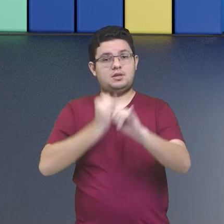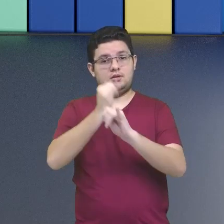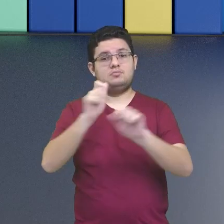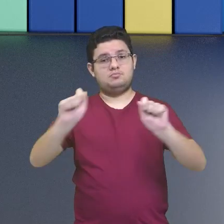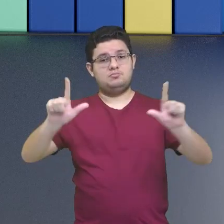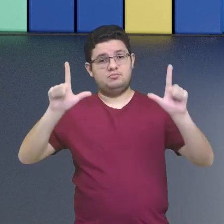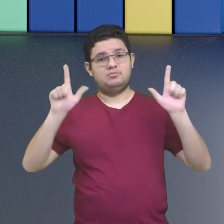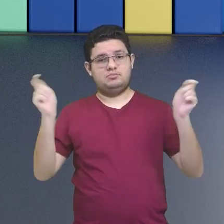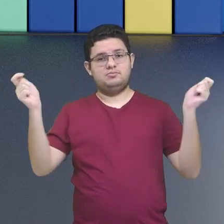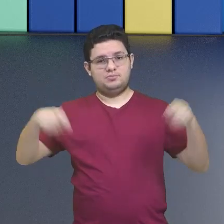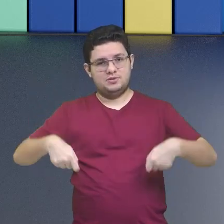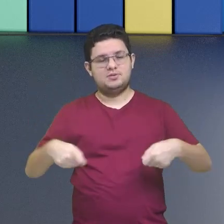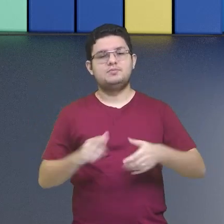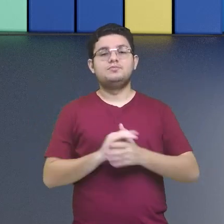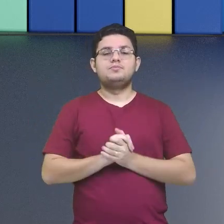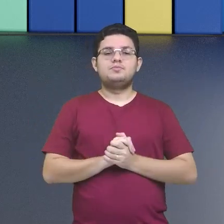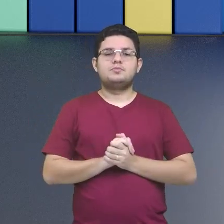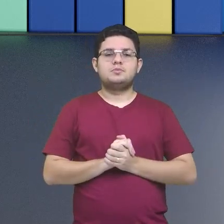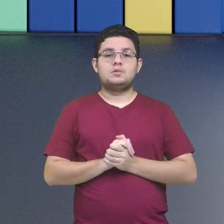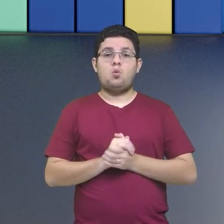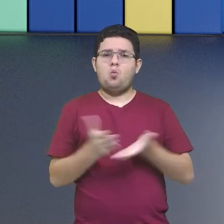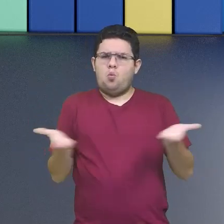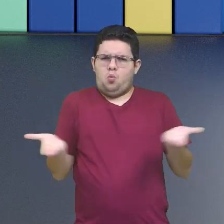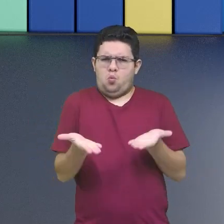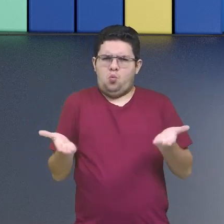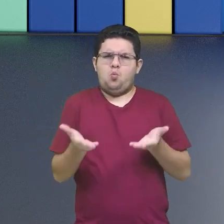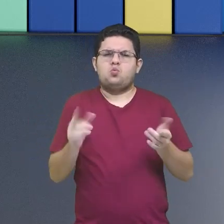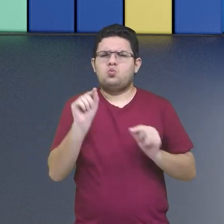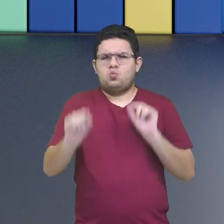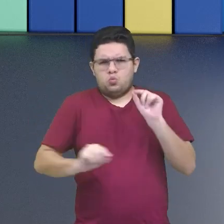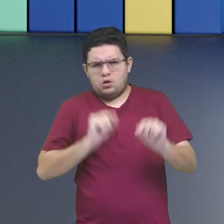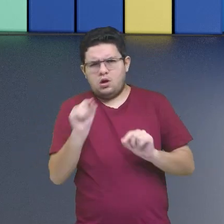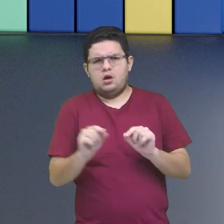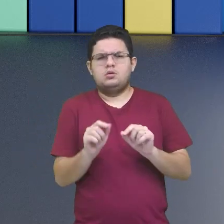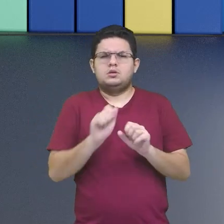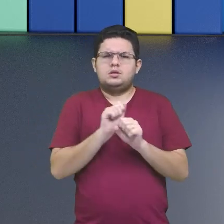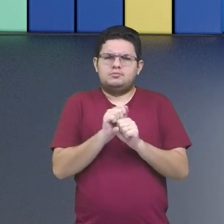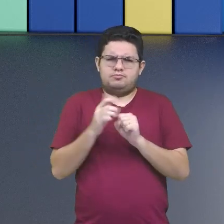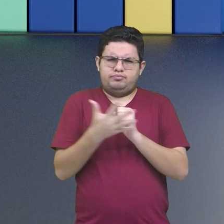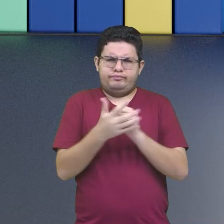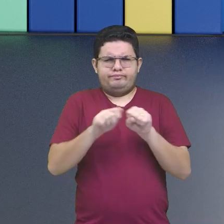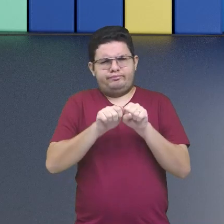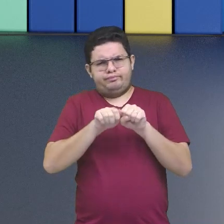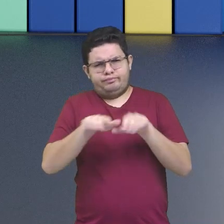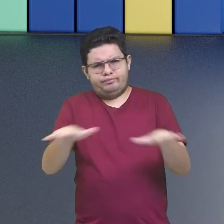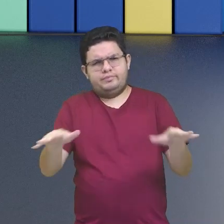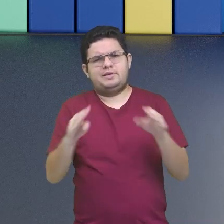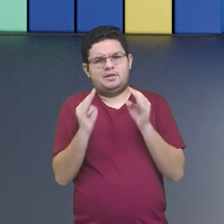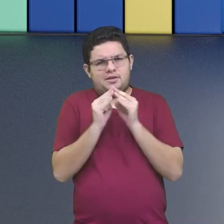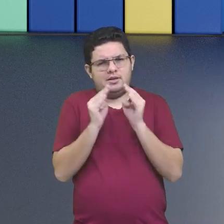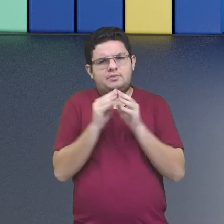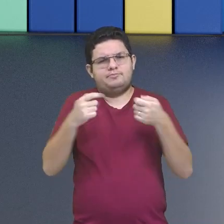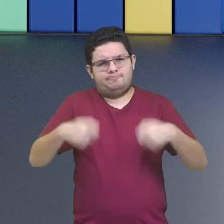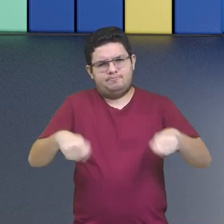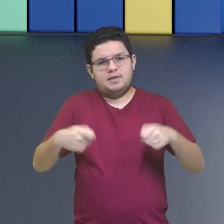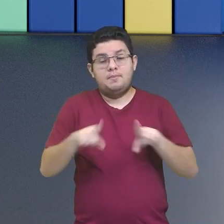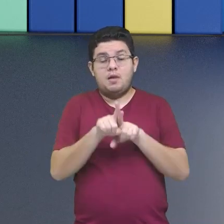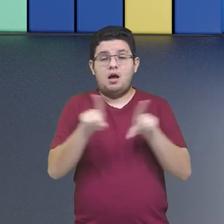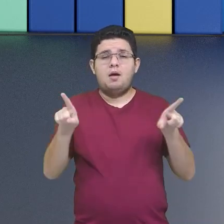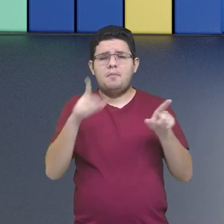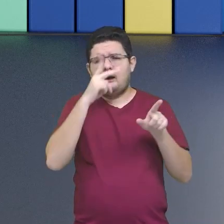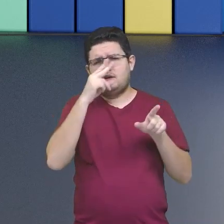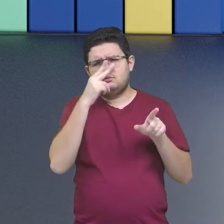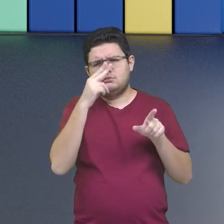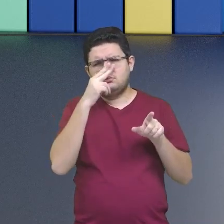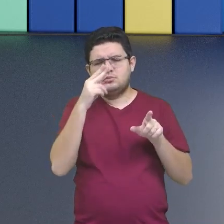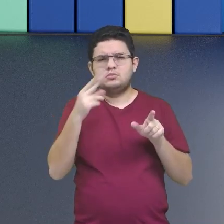gente ficar um pouquinho mais em casa, né, apesar de que a gente já está voltando aos poucos à rotina normal, não é? Mas